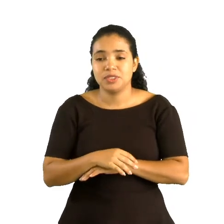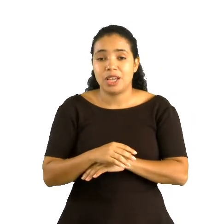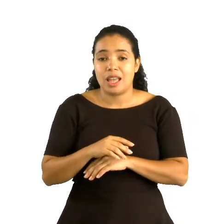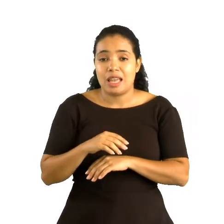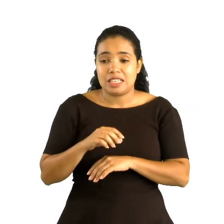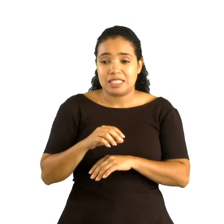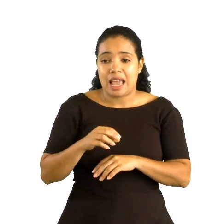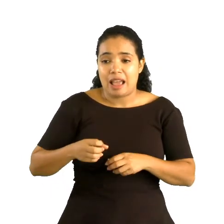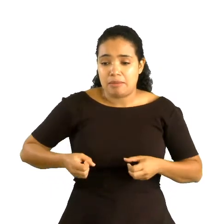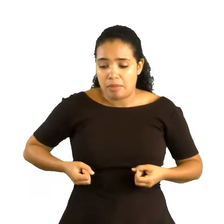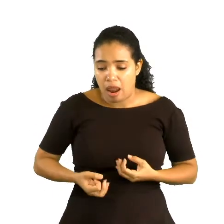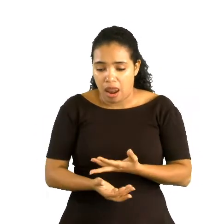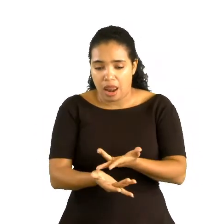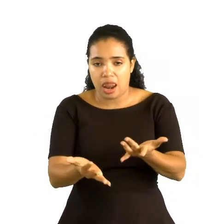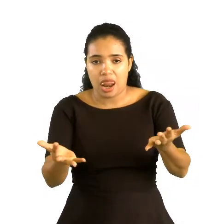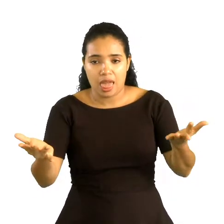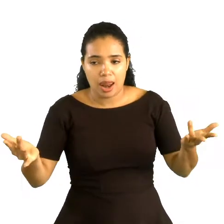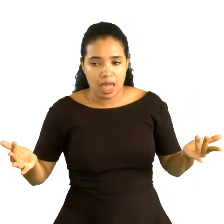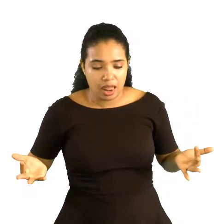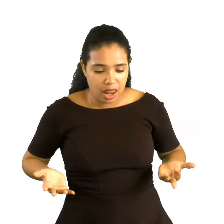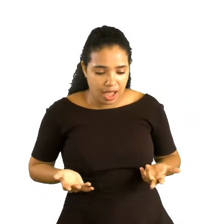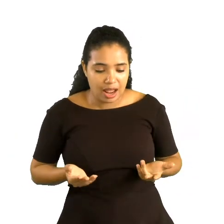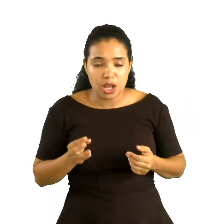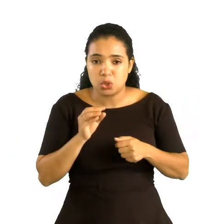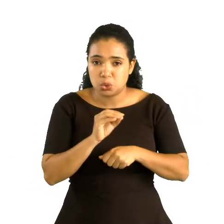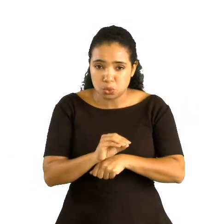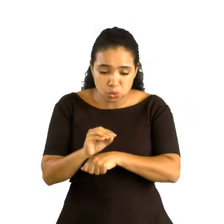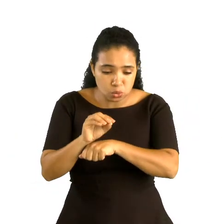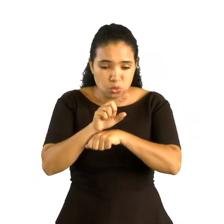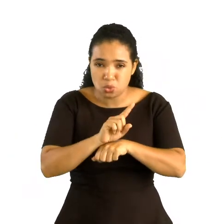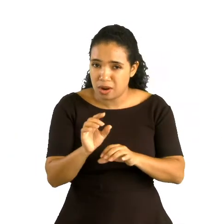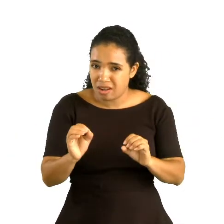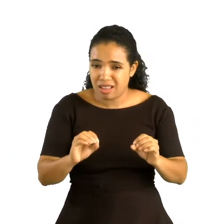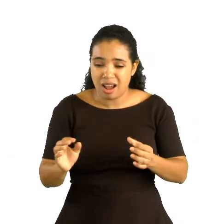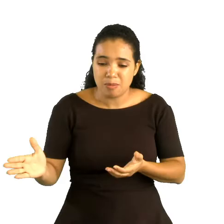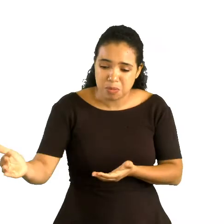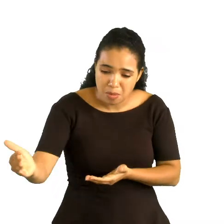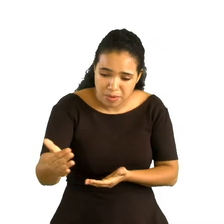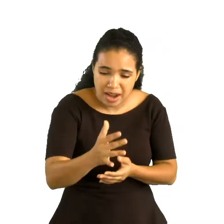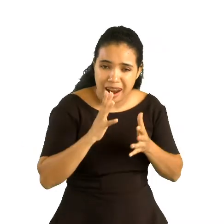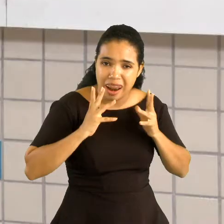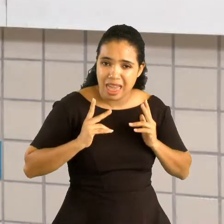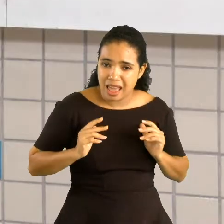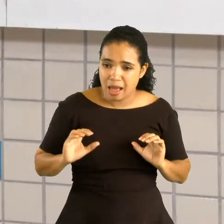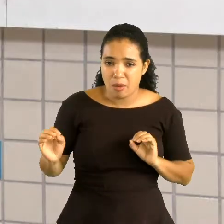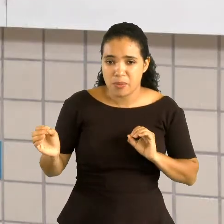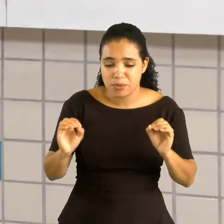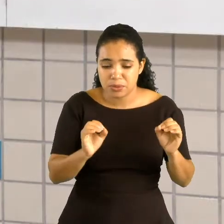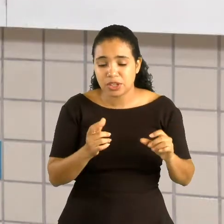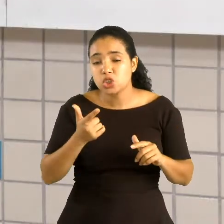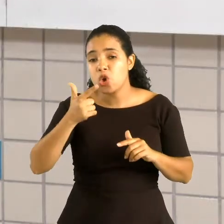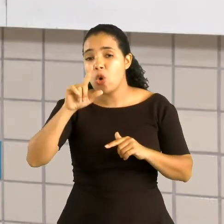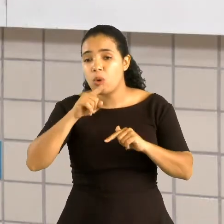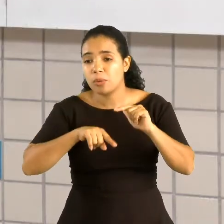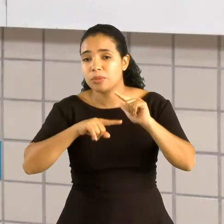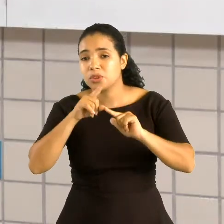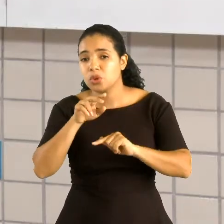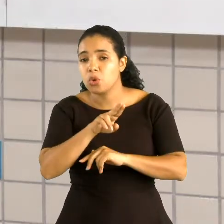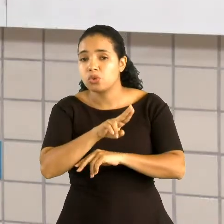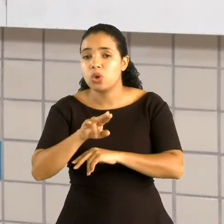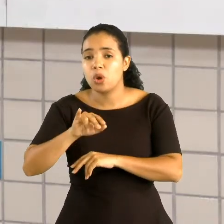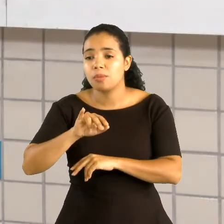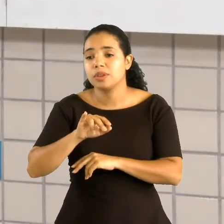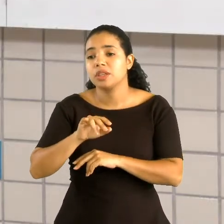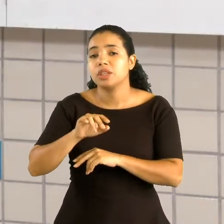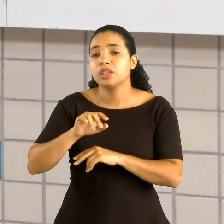cuidamos, não levamos ele para o local determinado, não acondicionamos ele muito bem, ele vai produzindo um outro material que a gente chama de chorume.